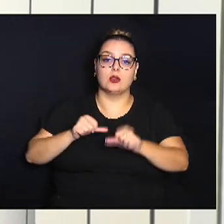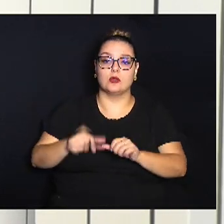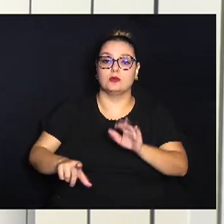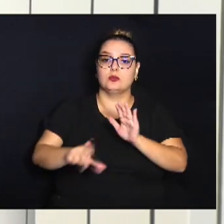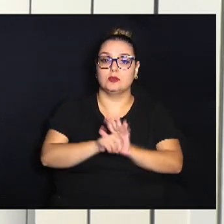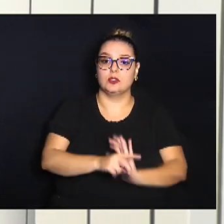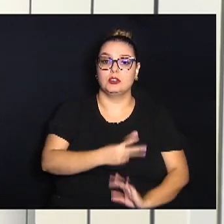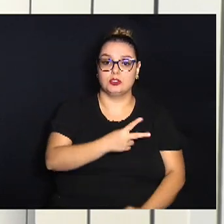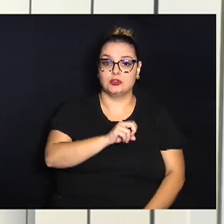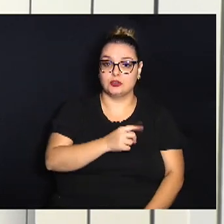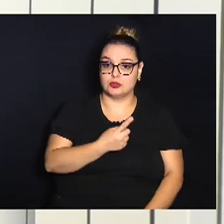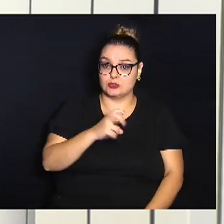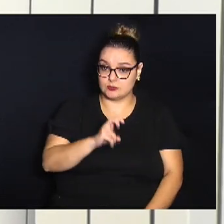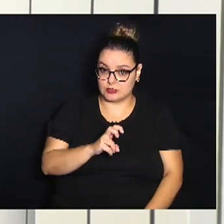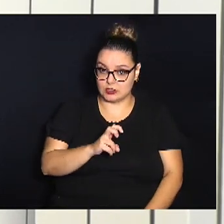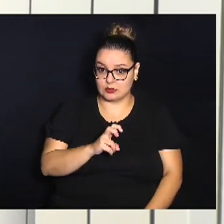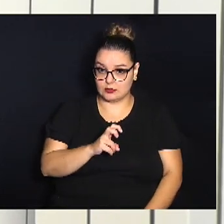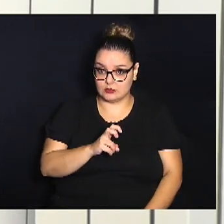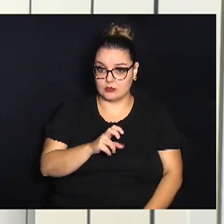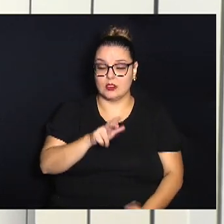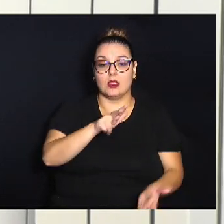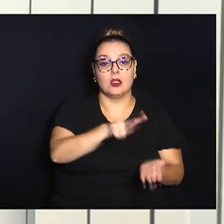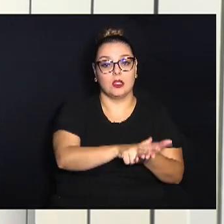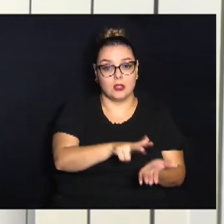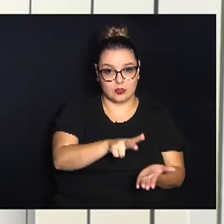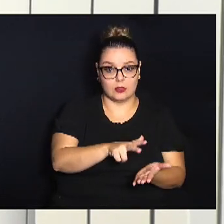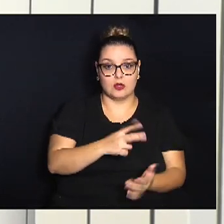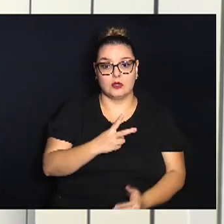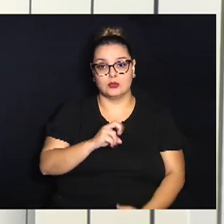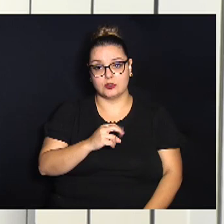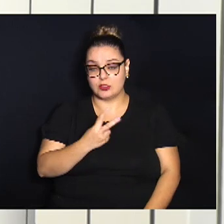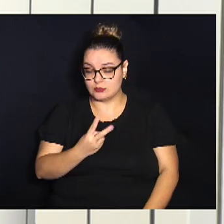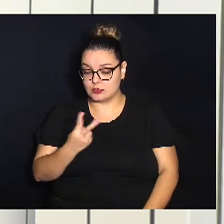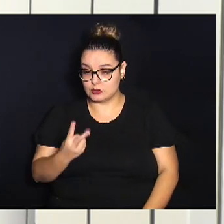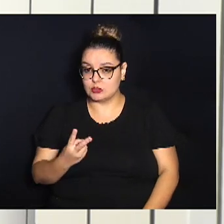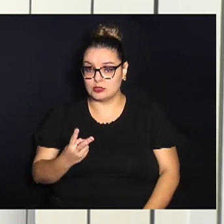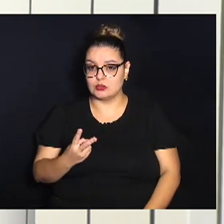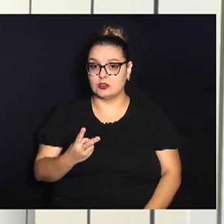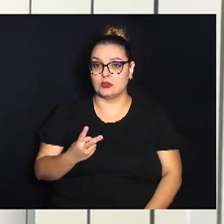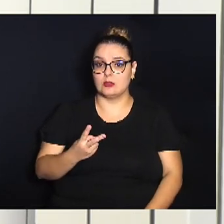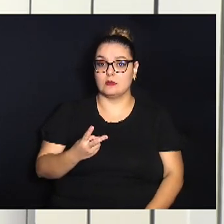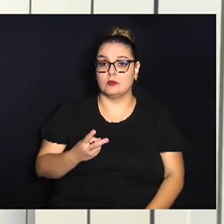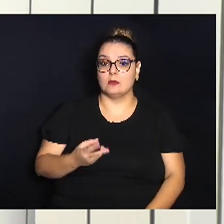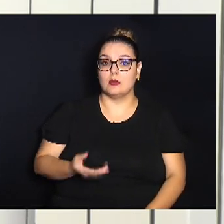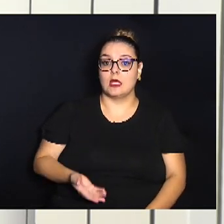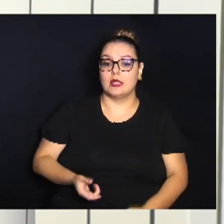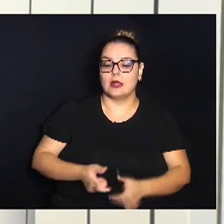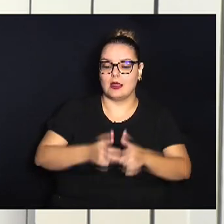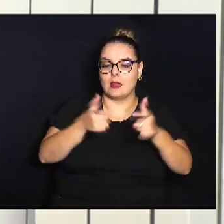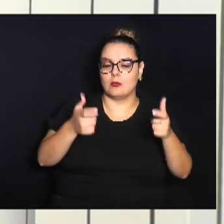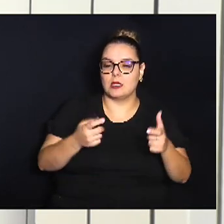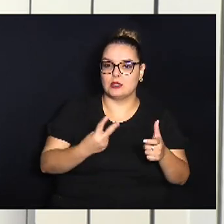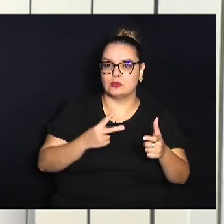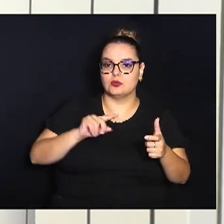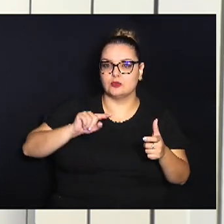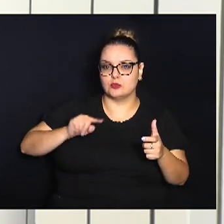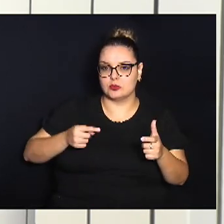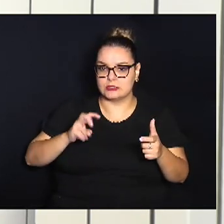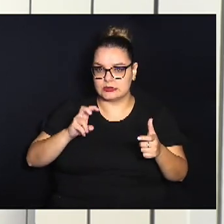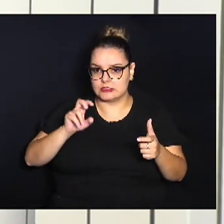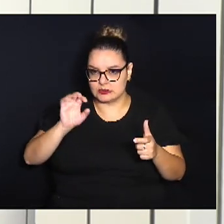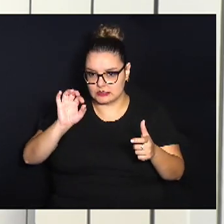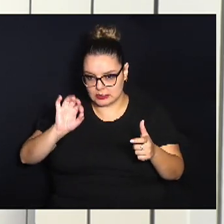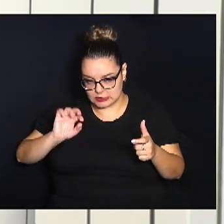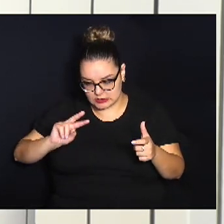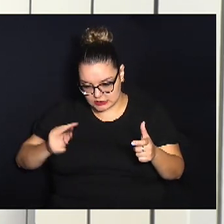de 2015, regulamentada em 2022, para elevar em 2,5 vezes o valor